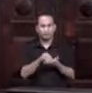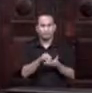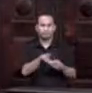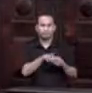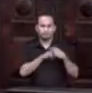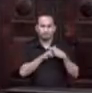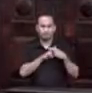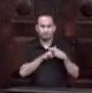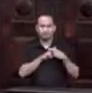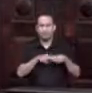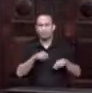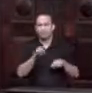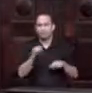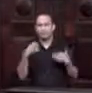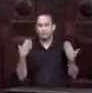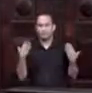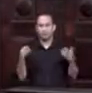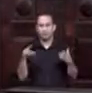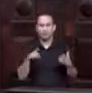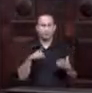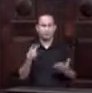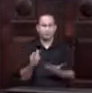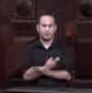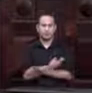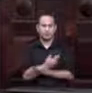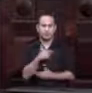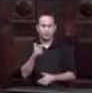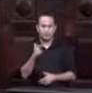projeto enganoso que se volta aqui hoje. Não tem